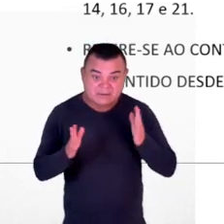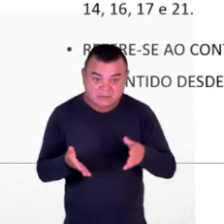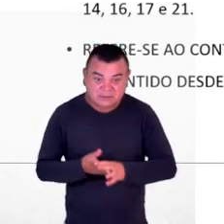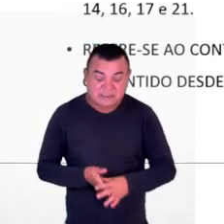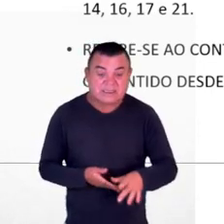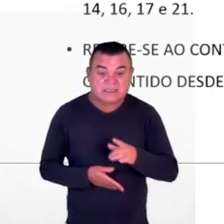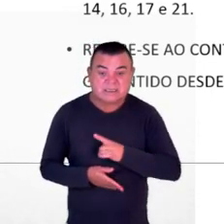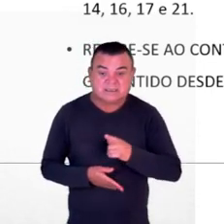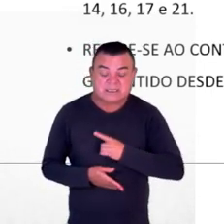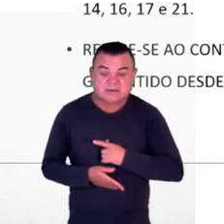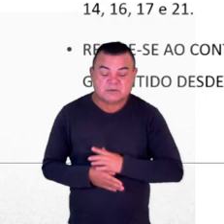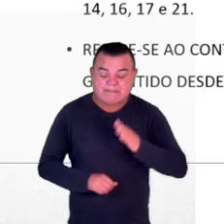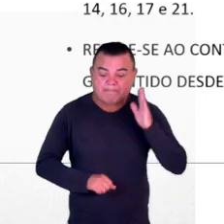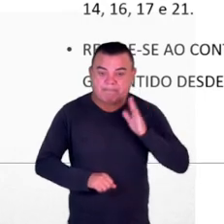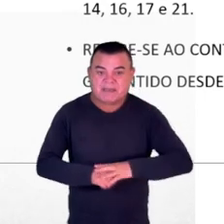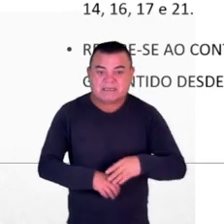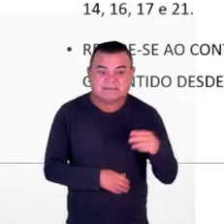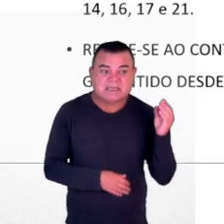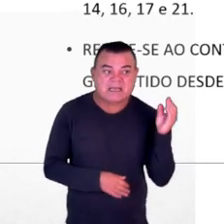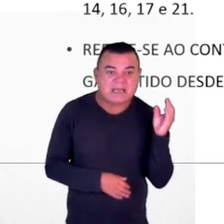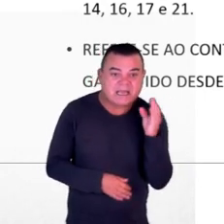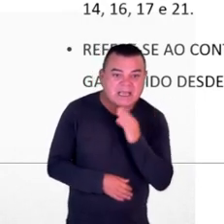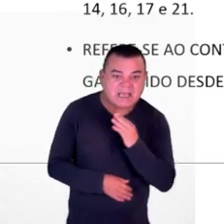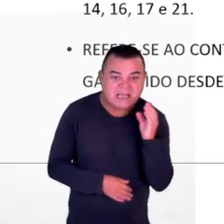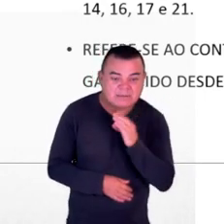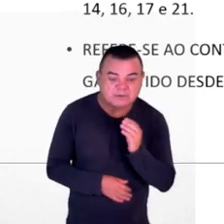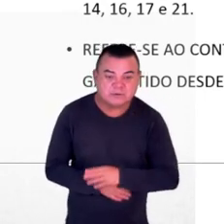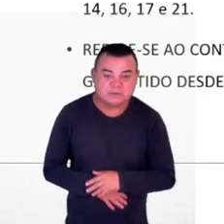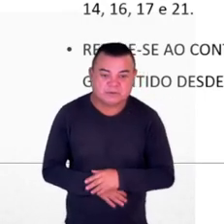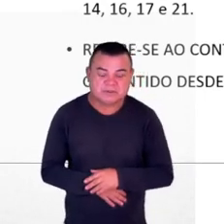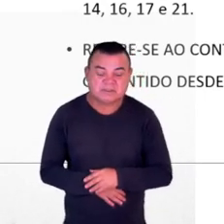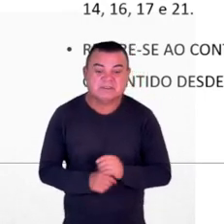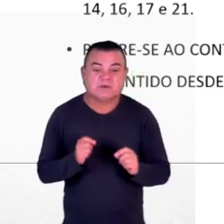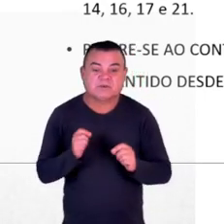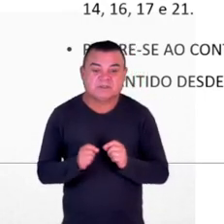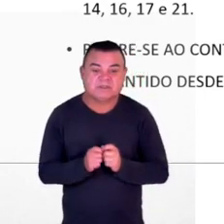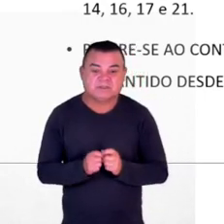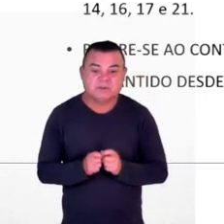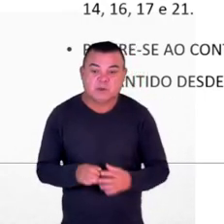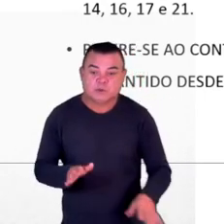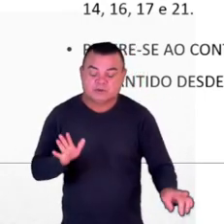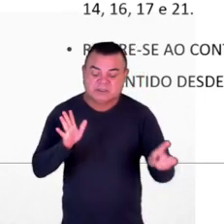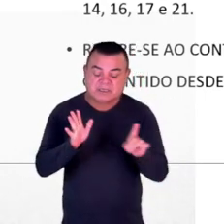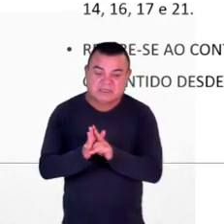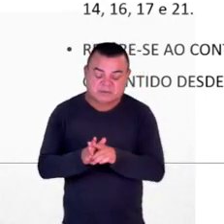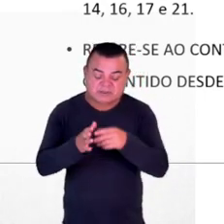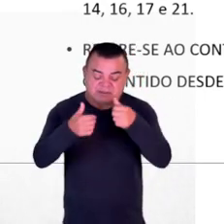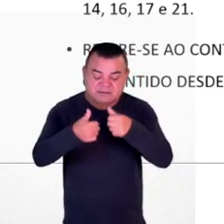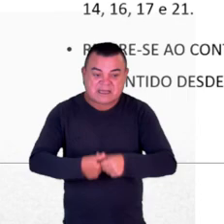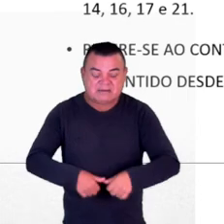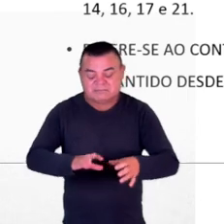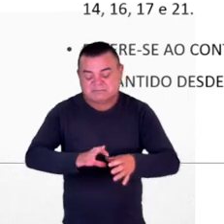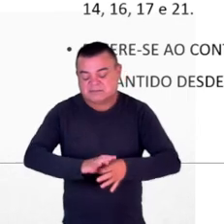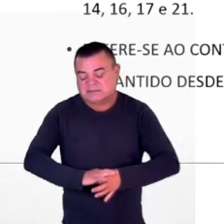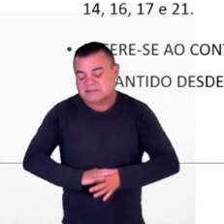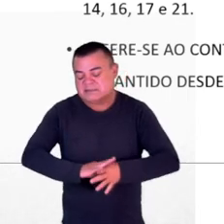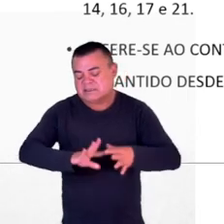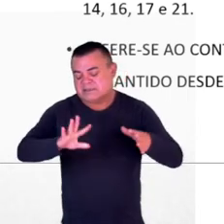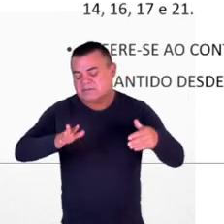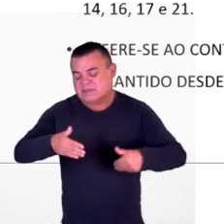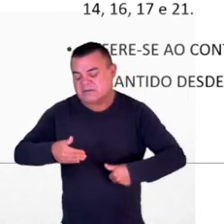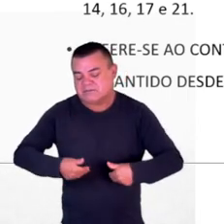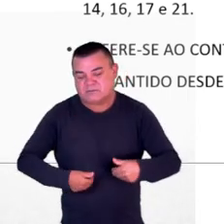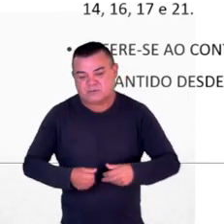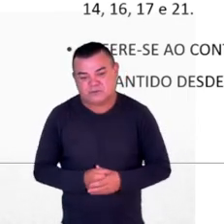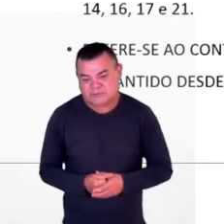emergencial de todas que é o direito a estar livre da fome o direito a estar livre da Fome ela é ele é uma